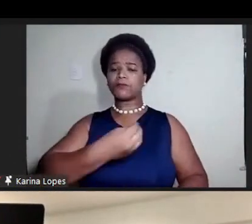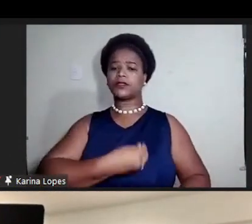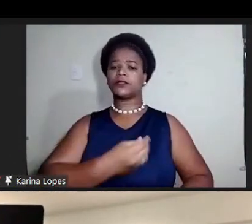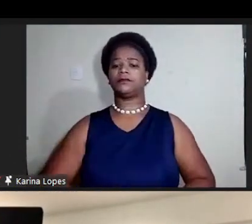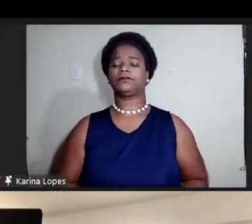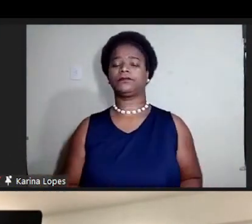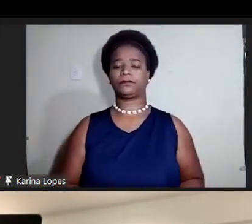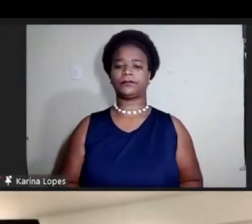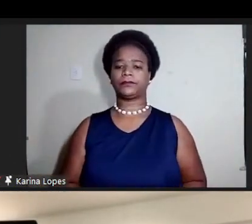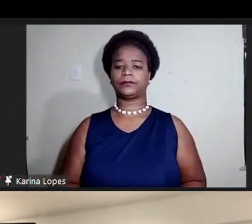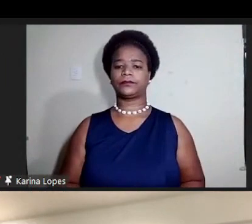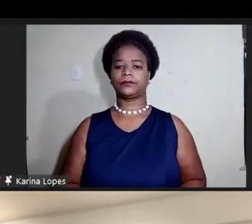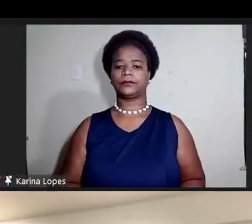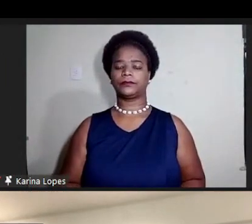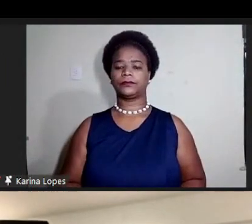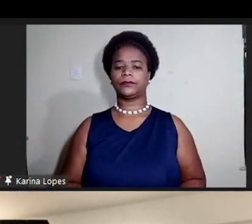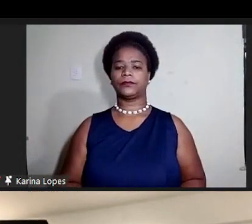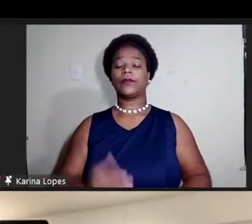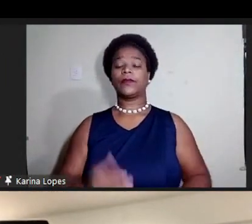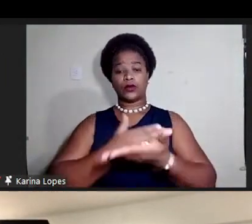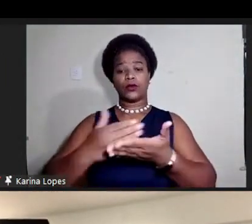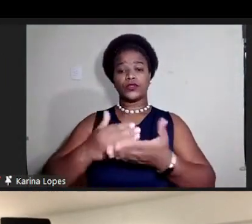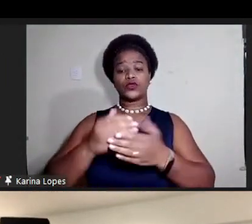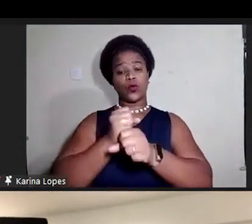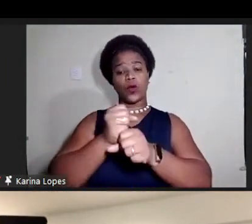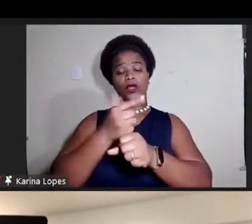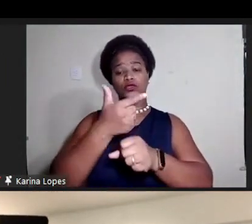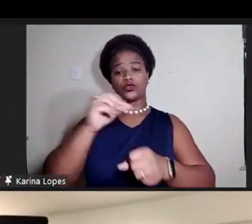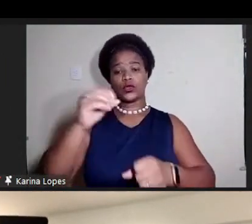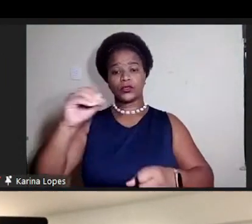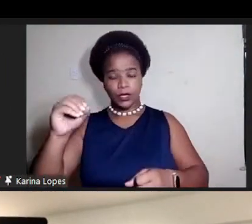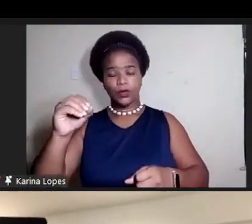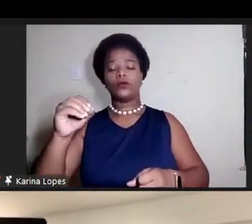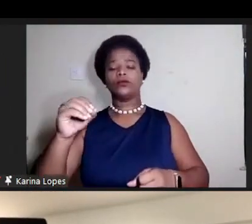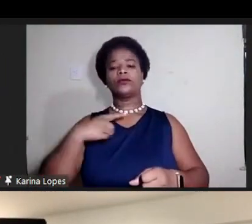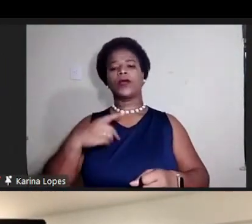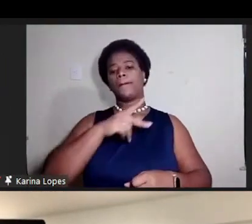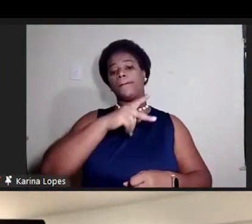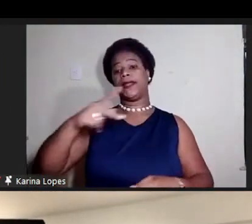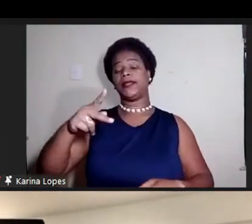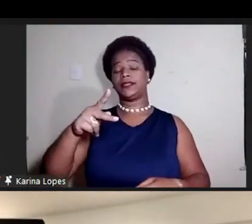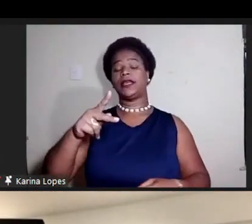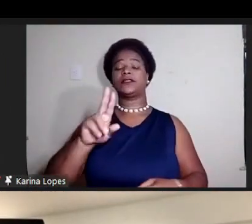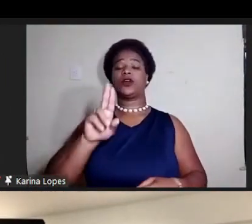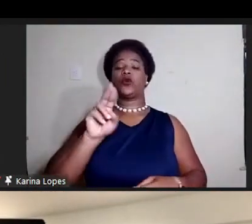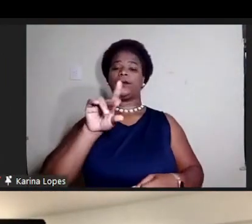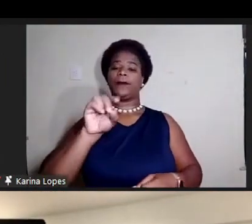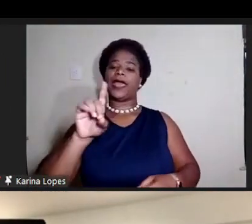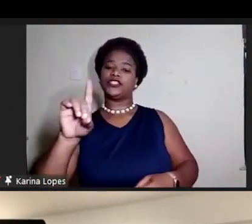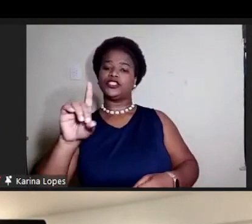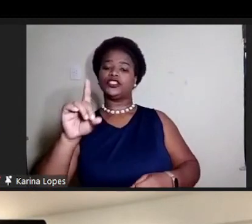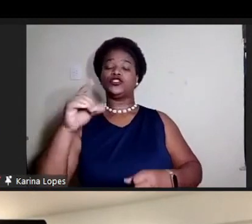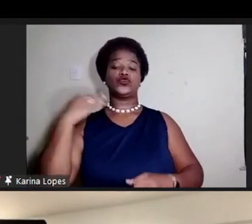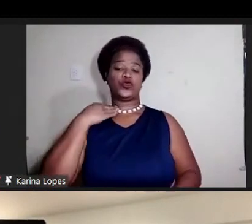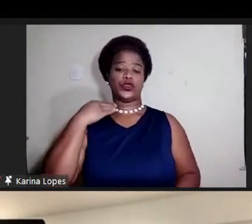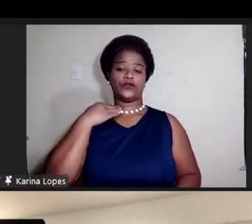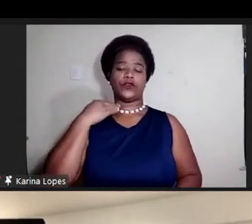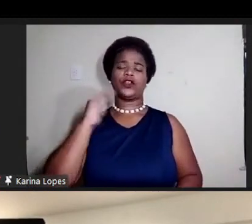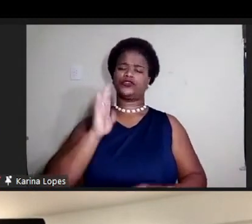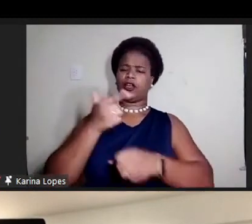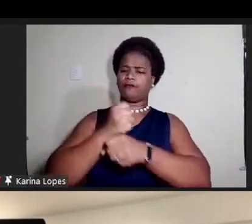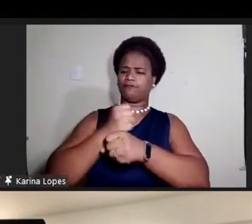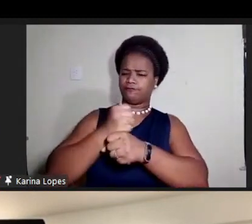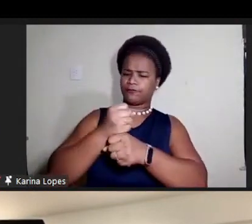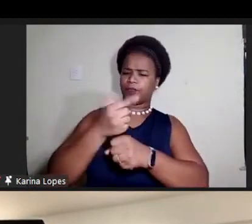A partir do ano 2000, na presidência da Unimed, Juiz de Fora, por mais de 20 anos, sua história